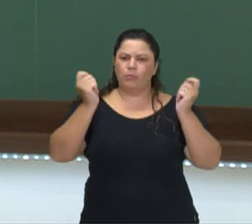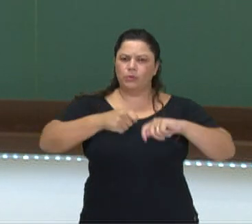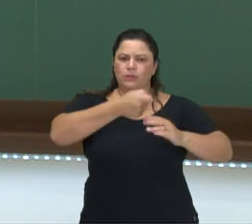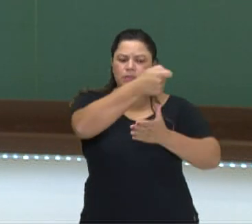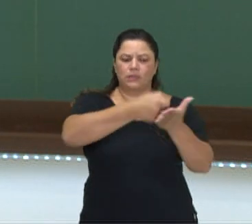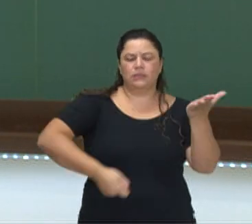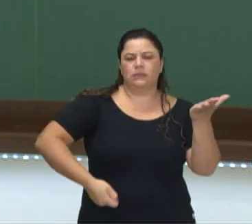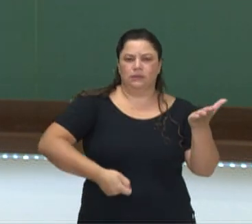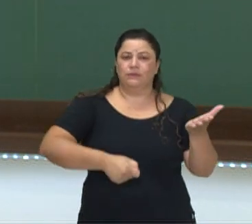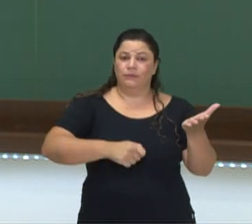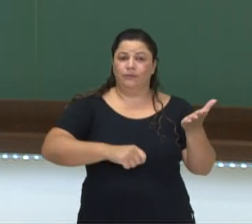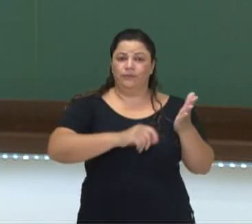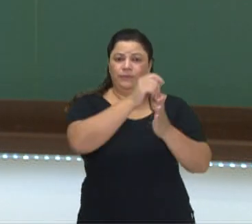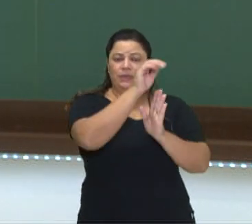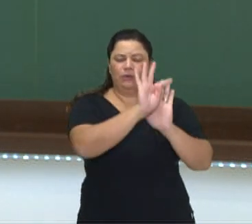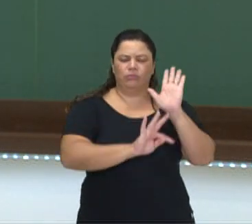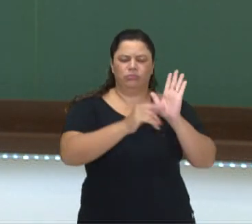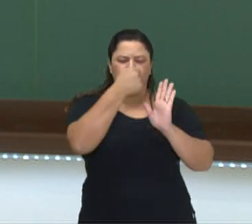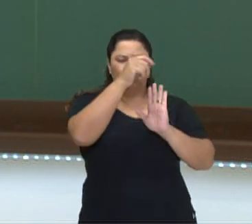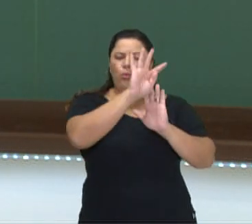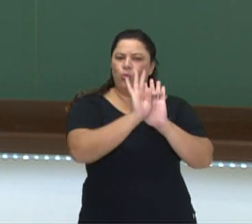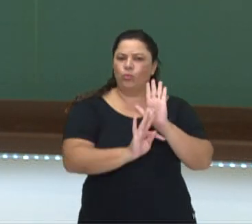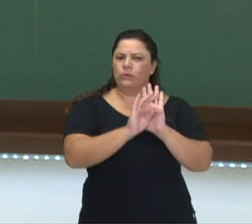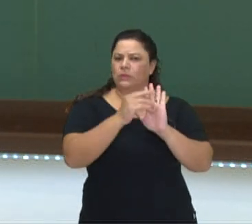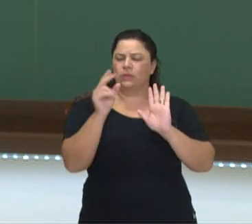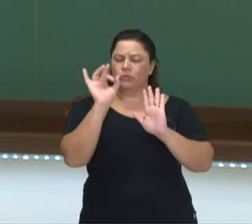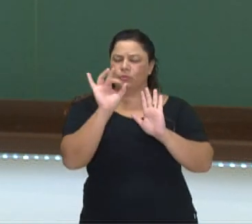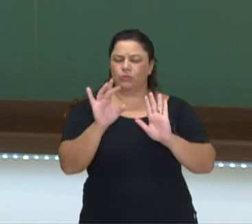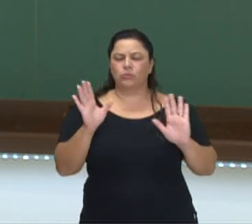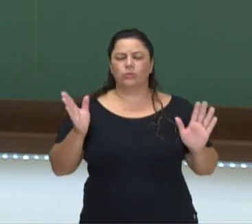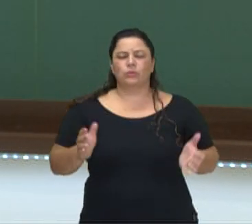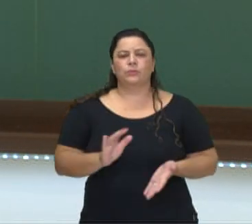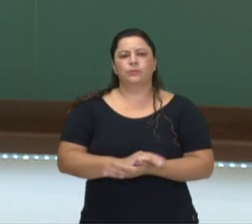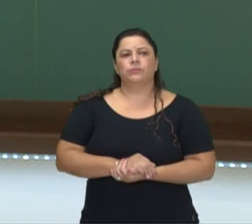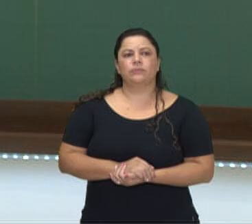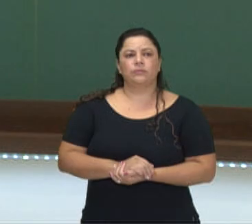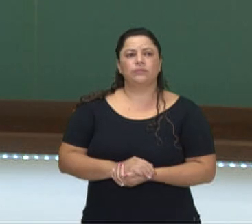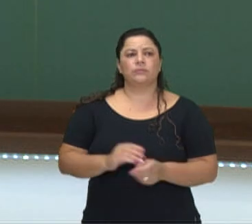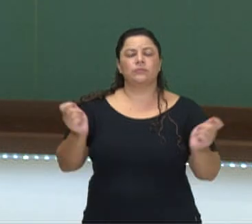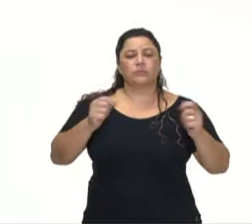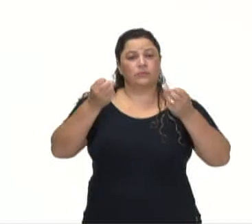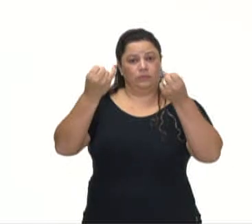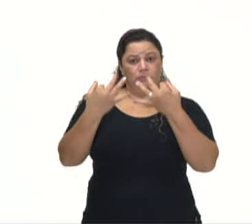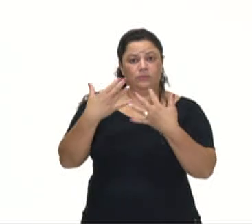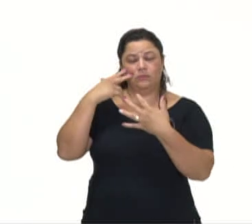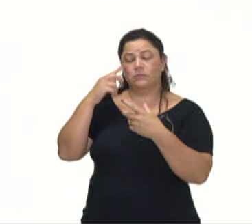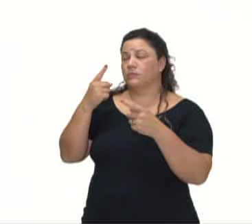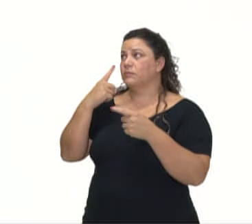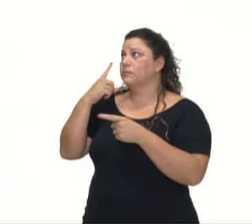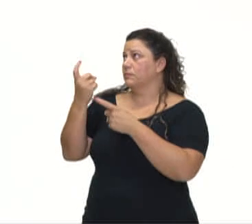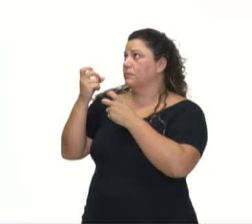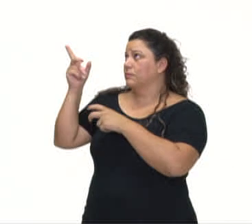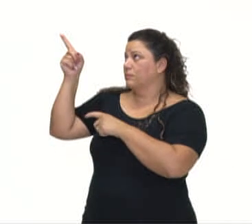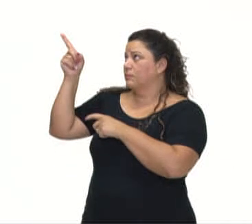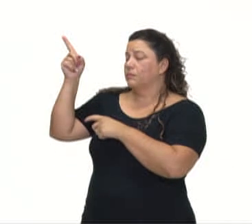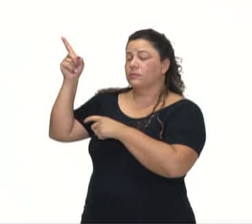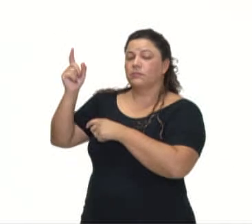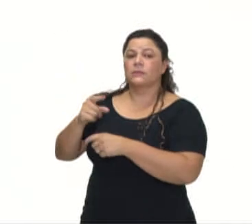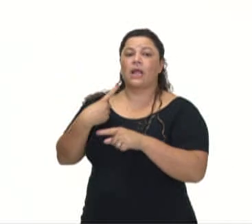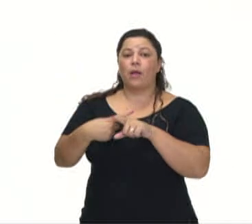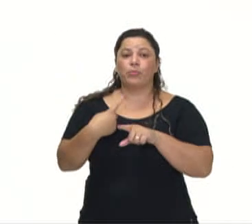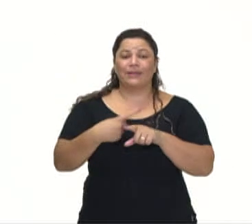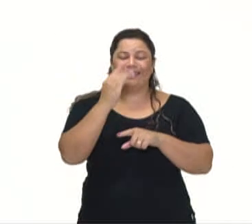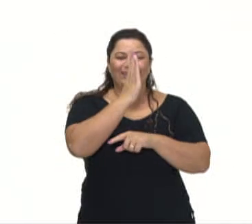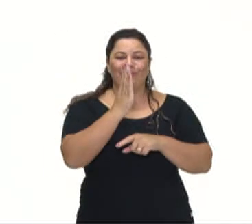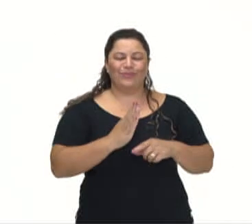numa resposta só e atender o que estava sendo perguntado nas duas questões. Então, vamos lá. Primeiro, por que dizemos que o Brasil